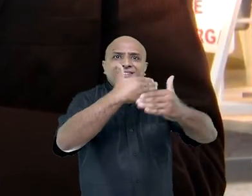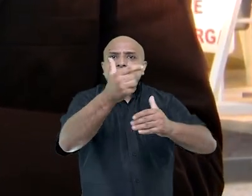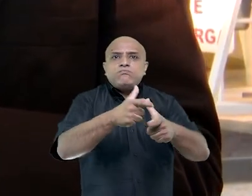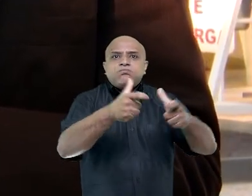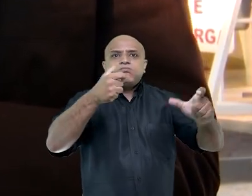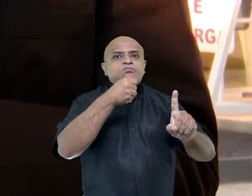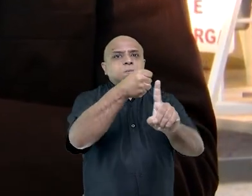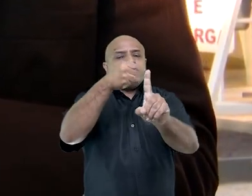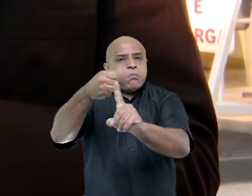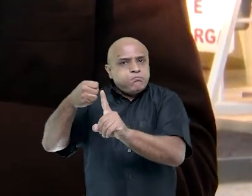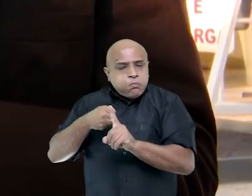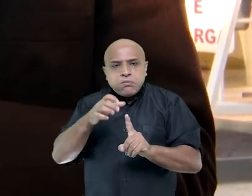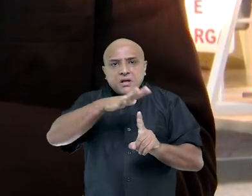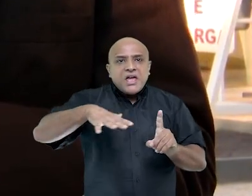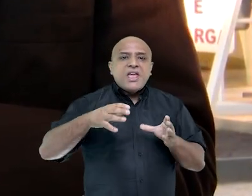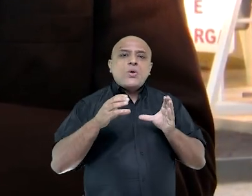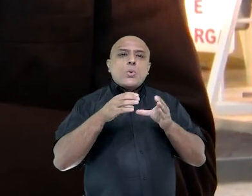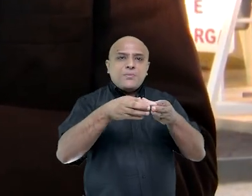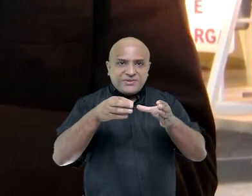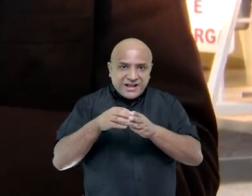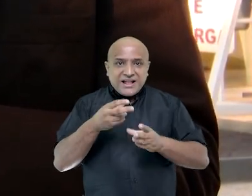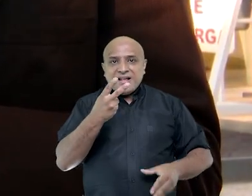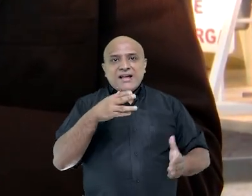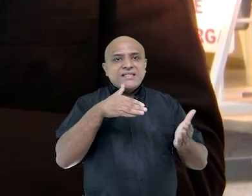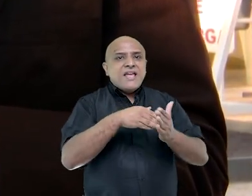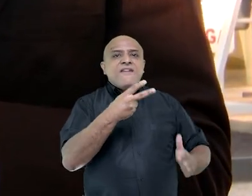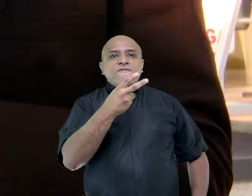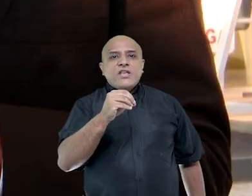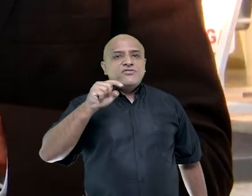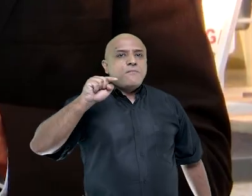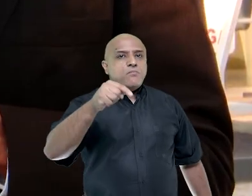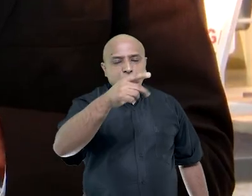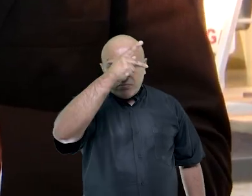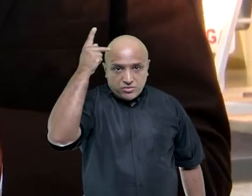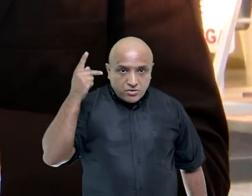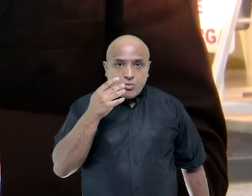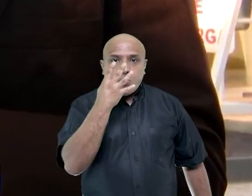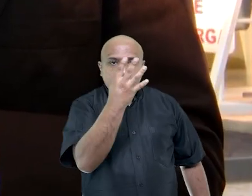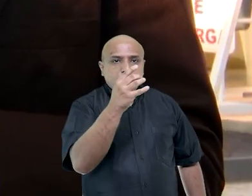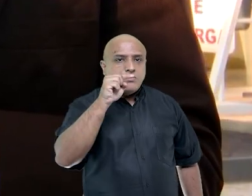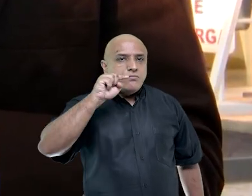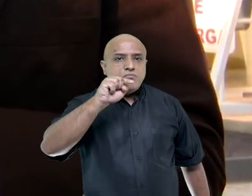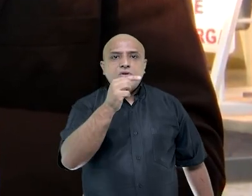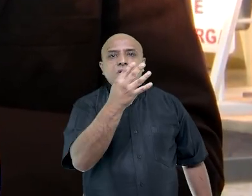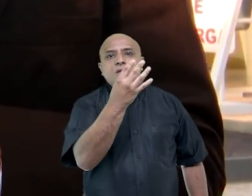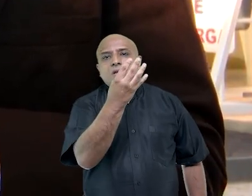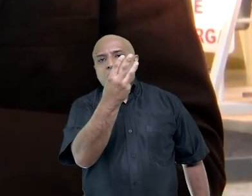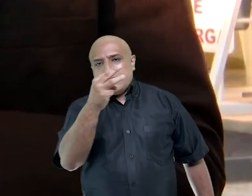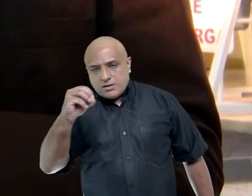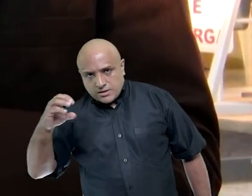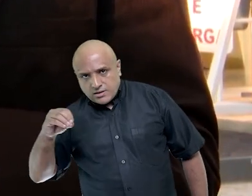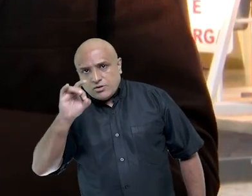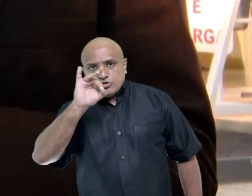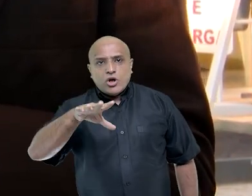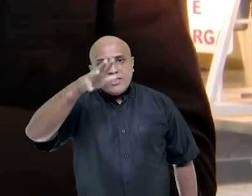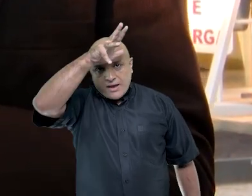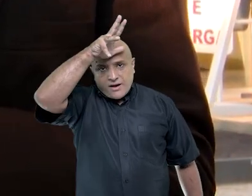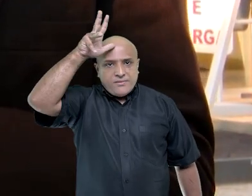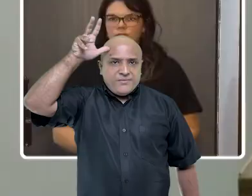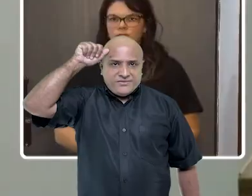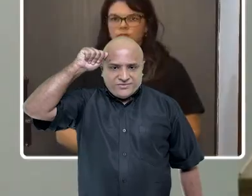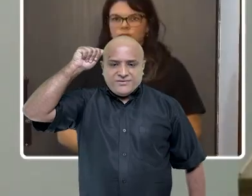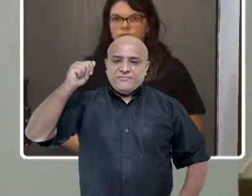grandes impactos em comunidades com até 20 mil pessoas. 4.300 processos apenas na Amazônia